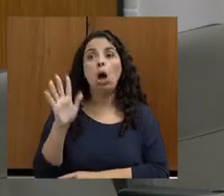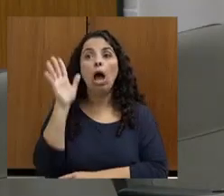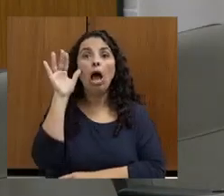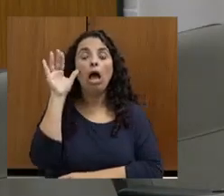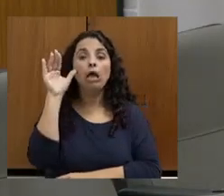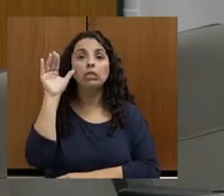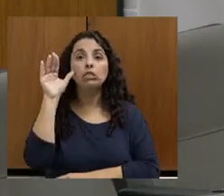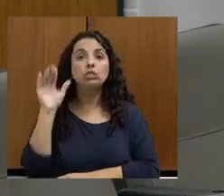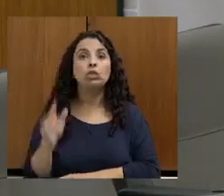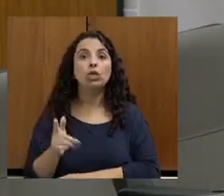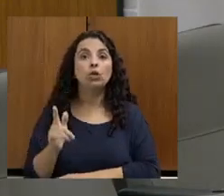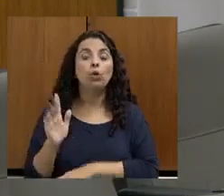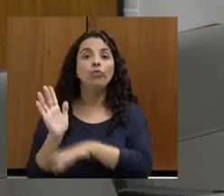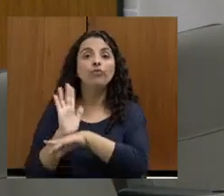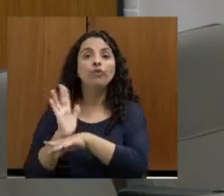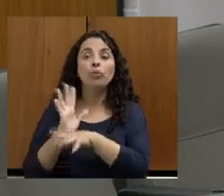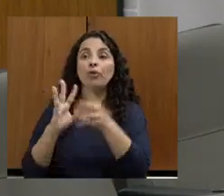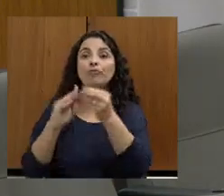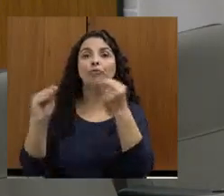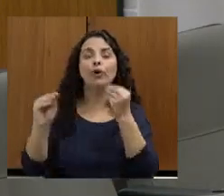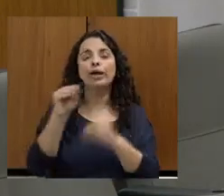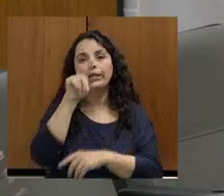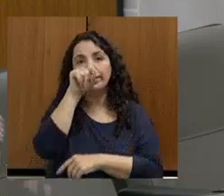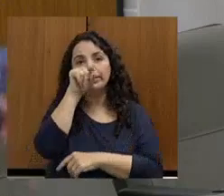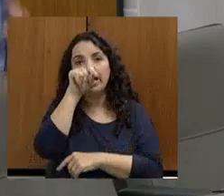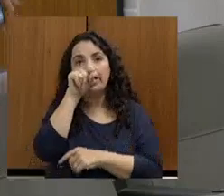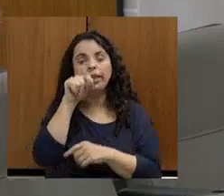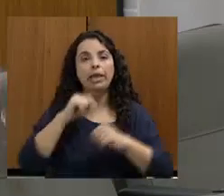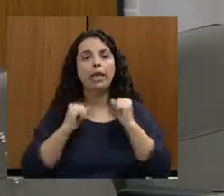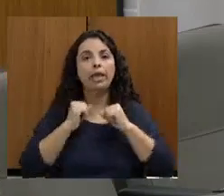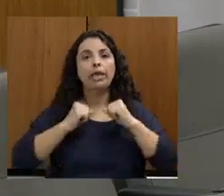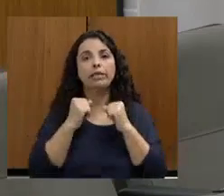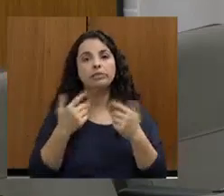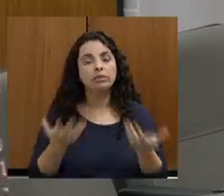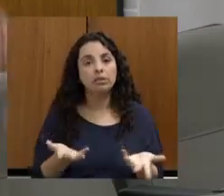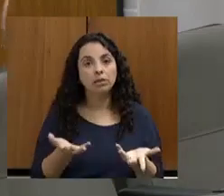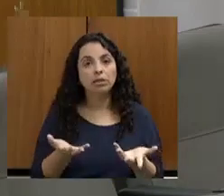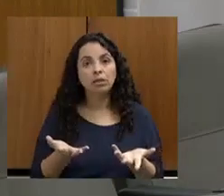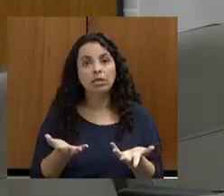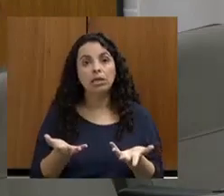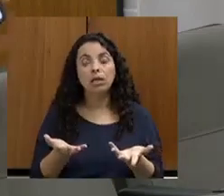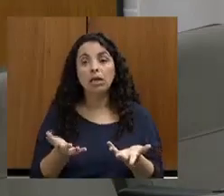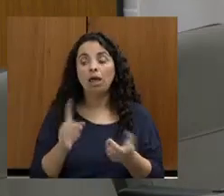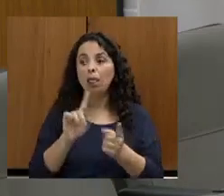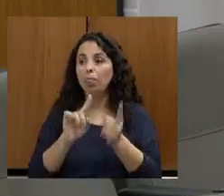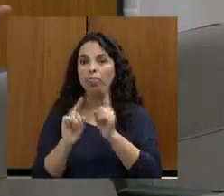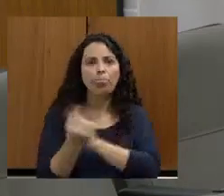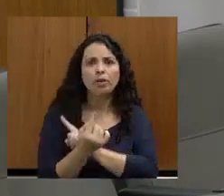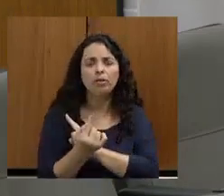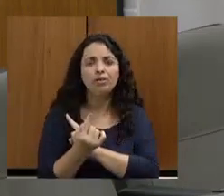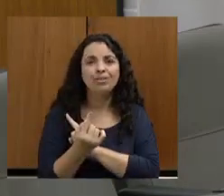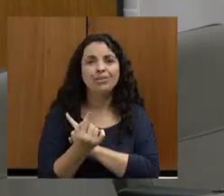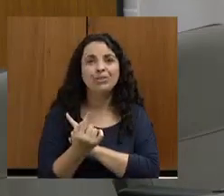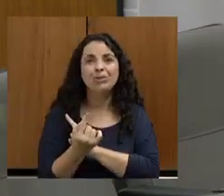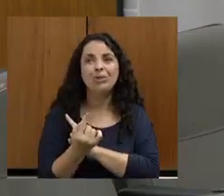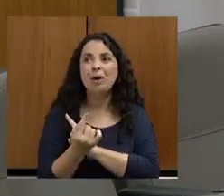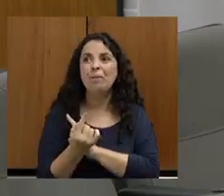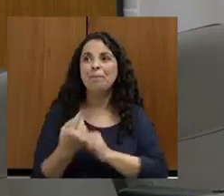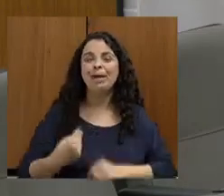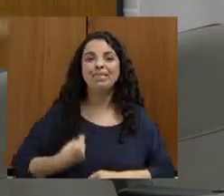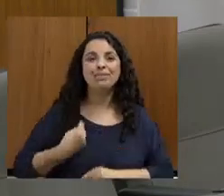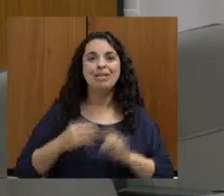filme Fuga das Galinhas e, de repente, transformou isso em uma participação especial em psicose,